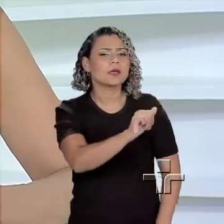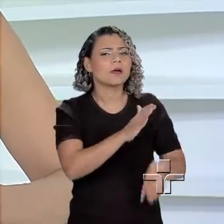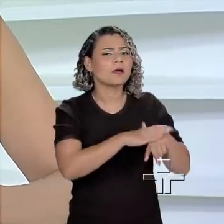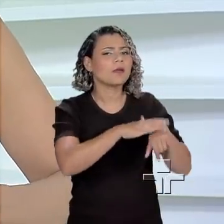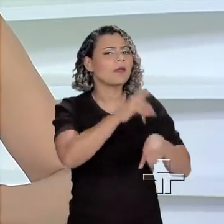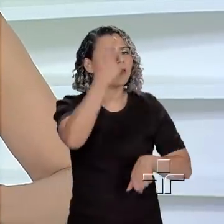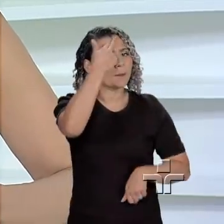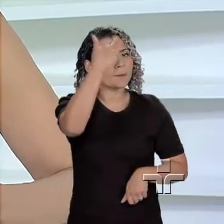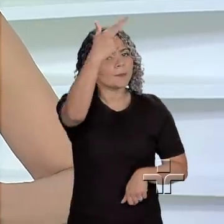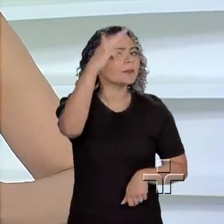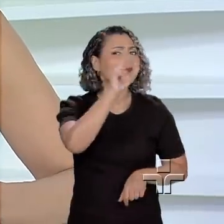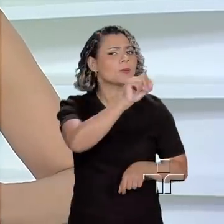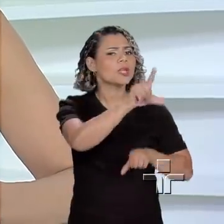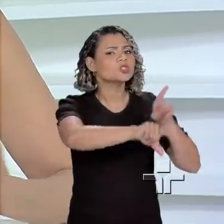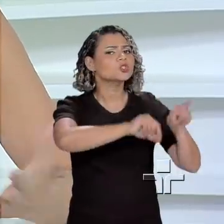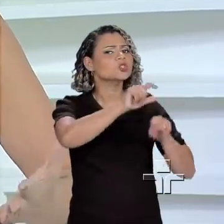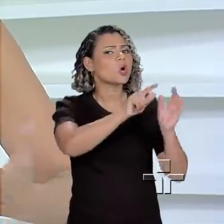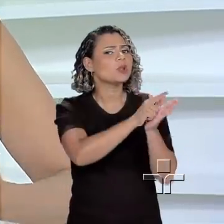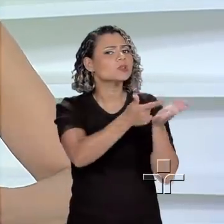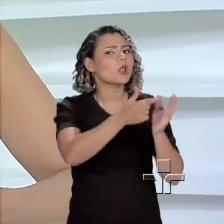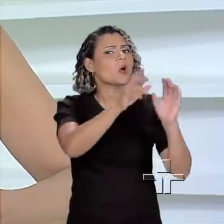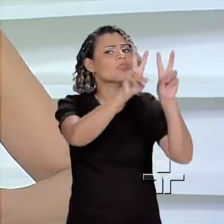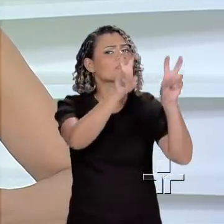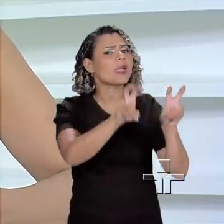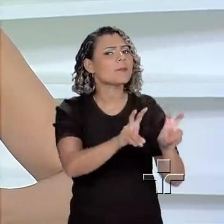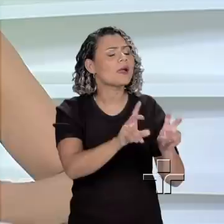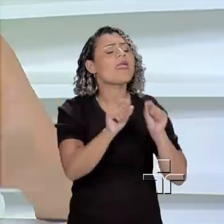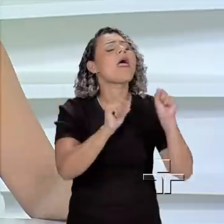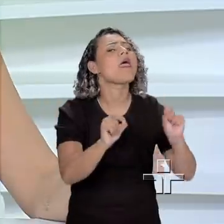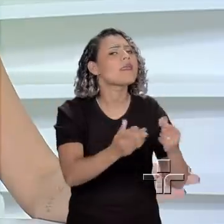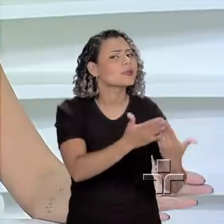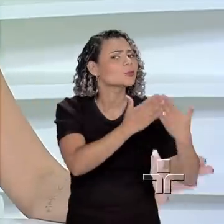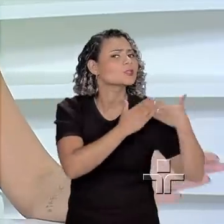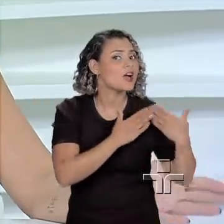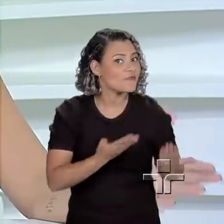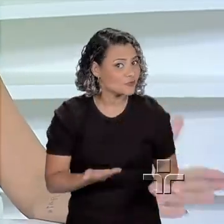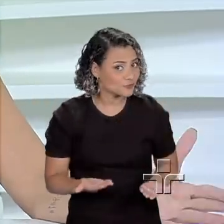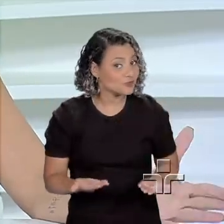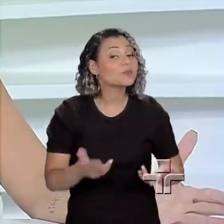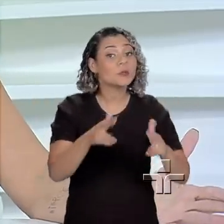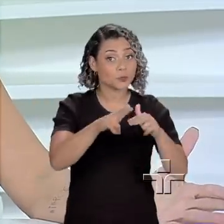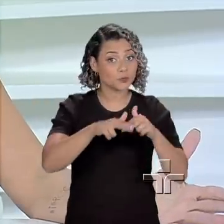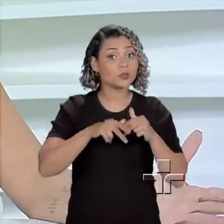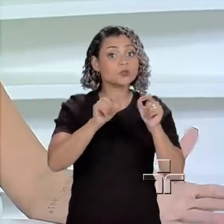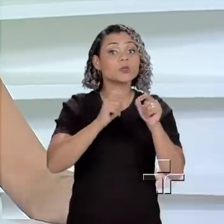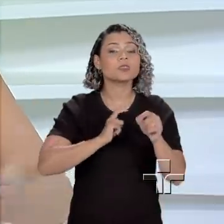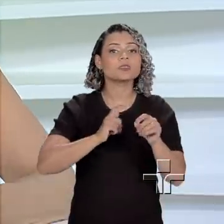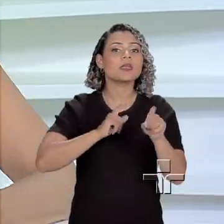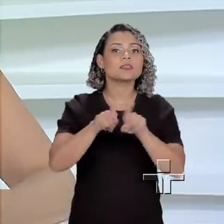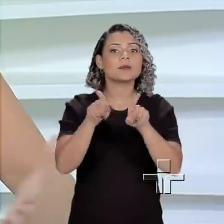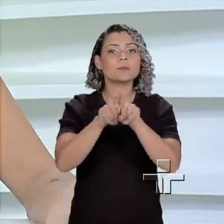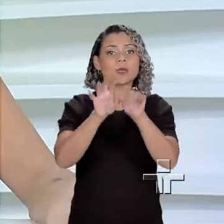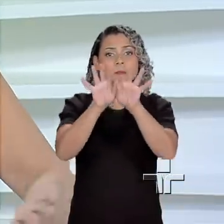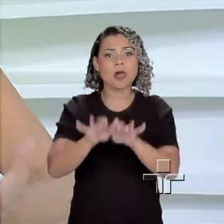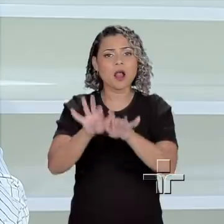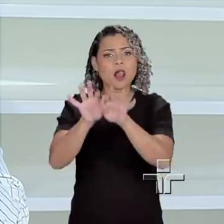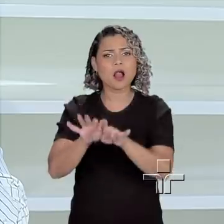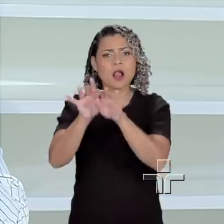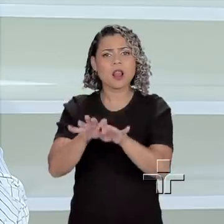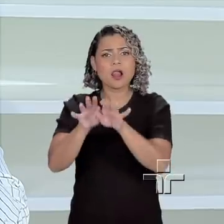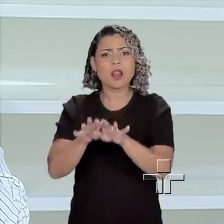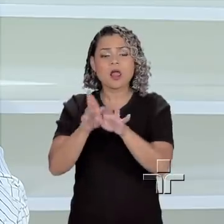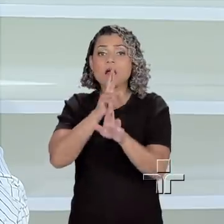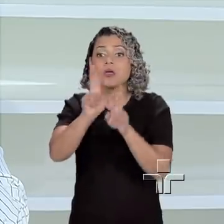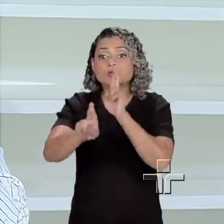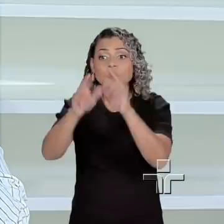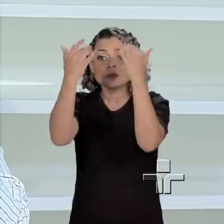gente evoluiu para um sistema em que outras comunidades têm espaço, apesar de que às vezes os algoritmos não deixam elas aparecerem. Eu acho que isso é uma transformação que vai acontecer nos